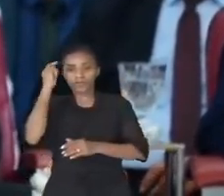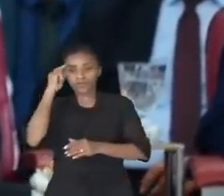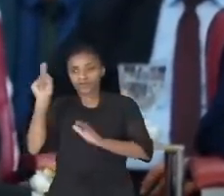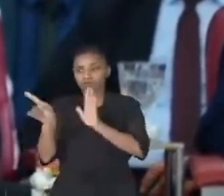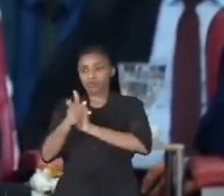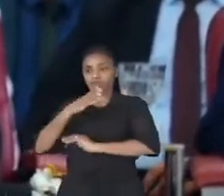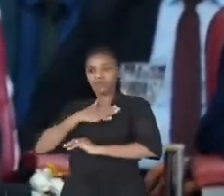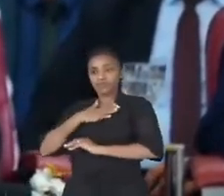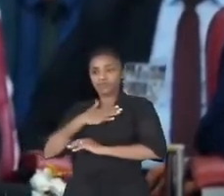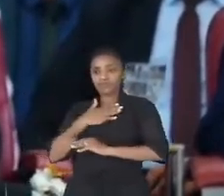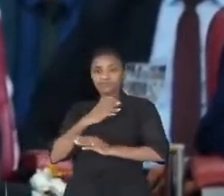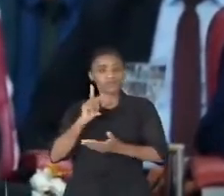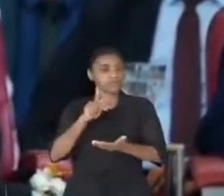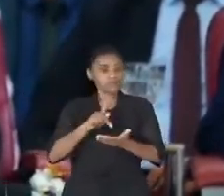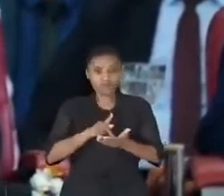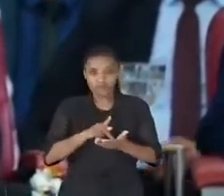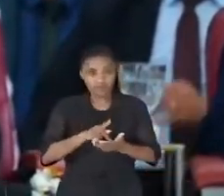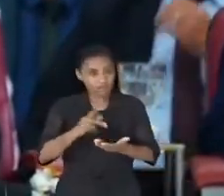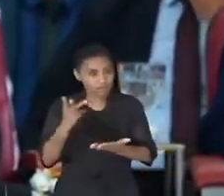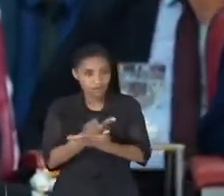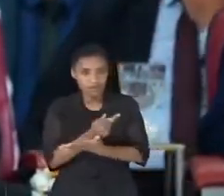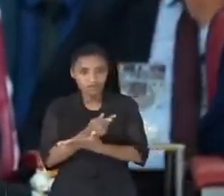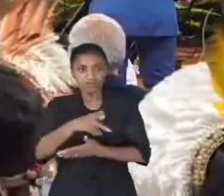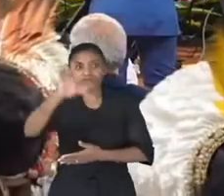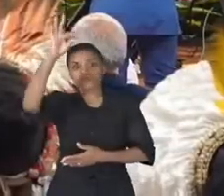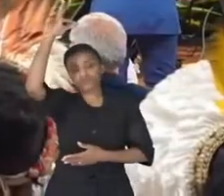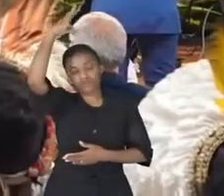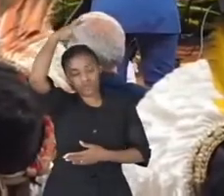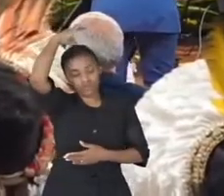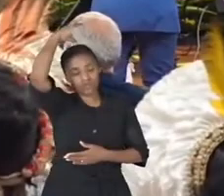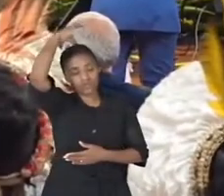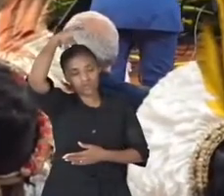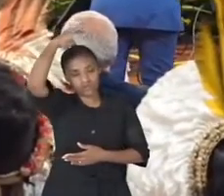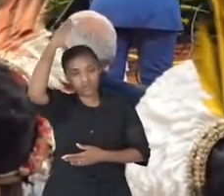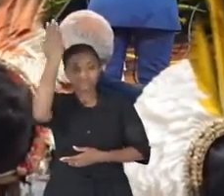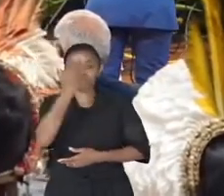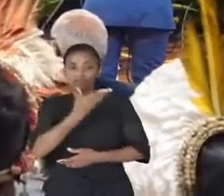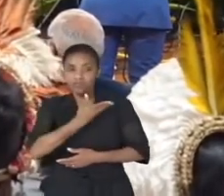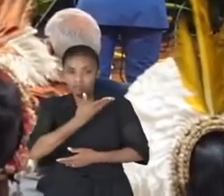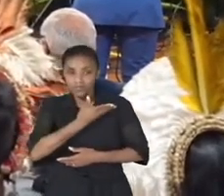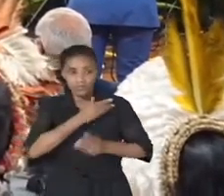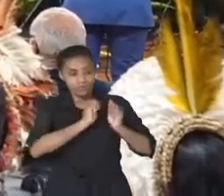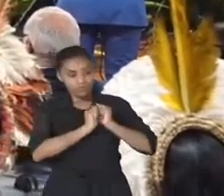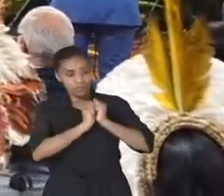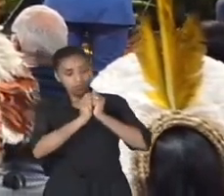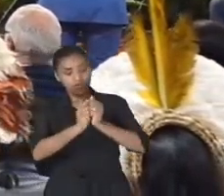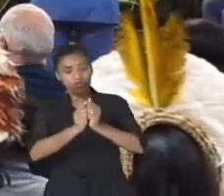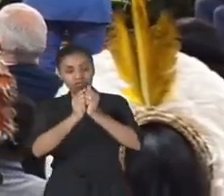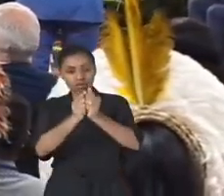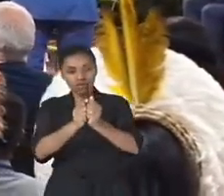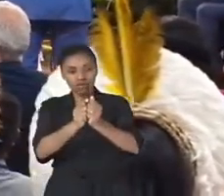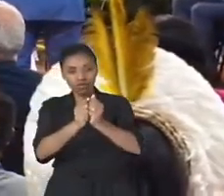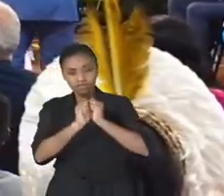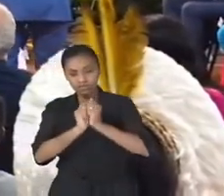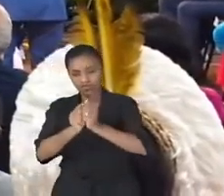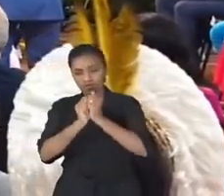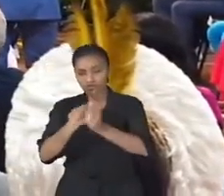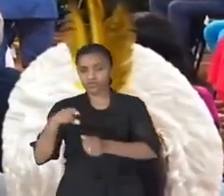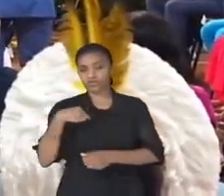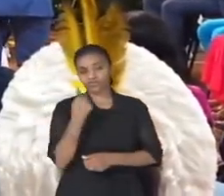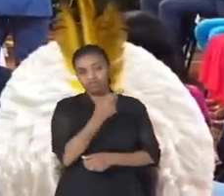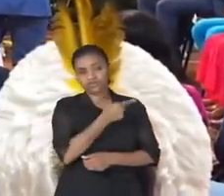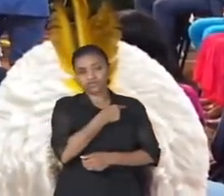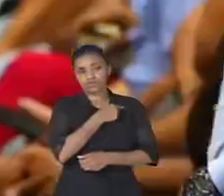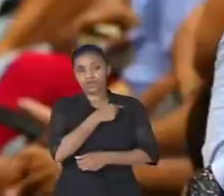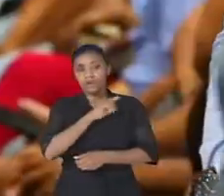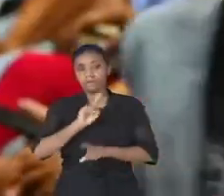umbigo, quando a verdade não é assim. O Espírito Santo, ele é amigo, ele é companheiro e ele está conosco. Só que